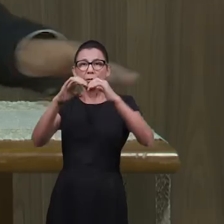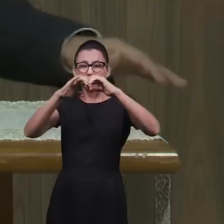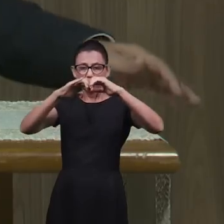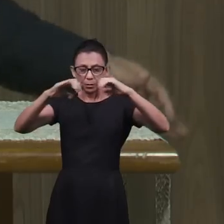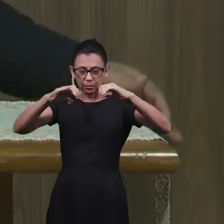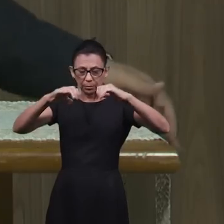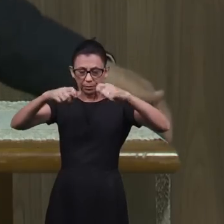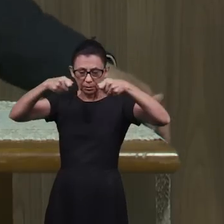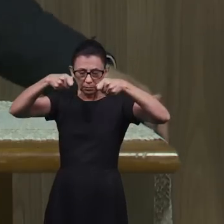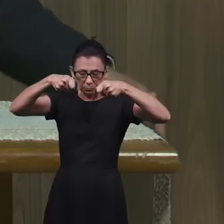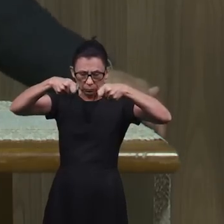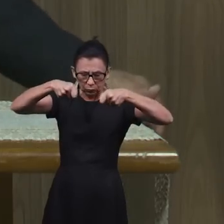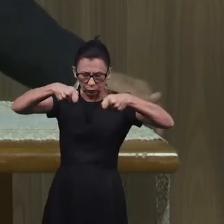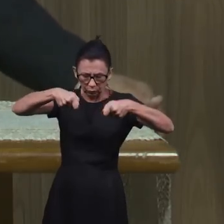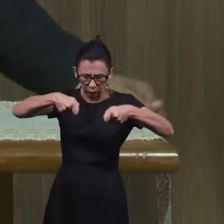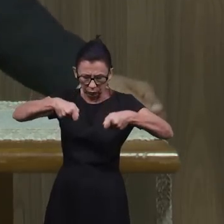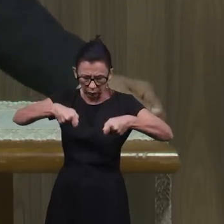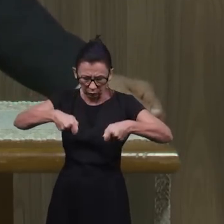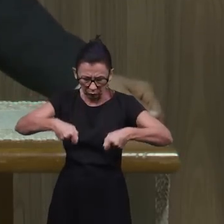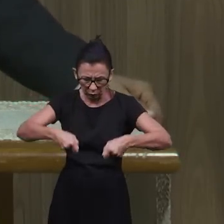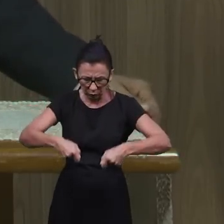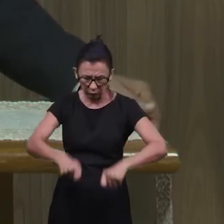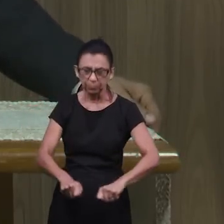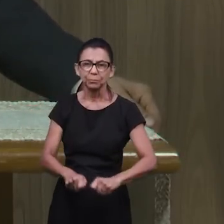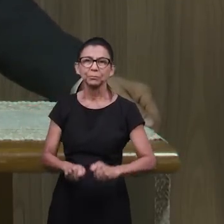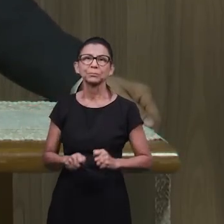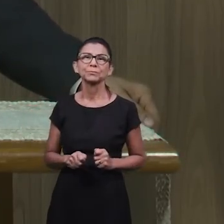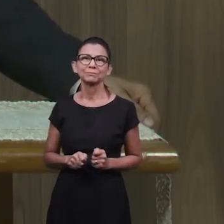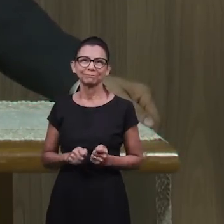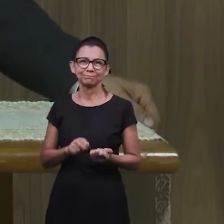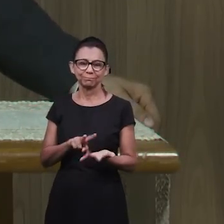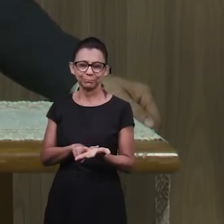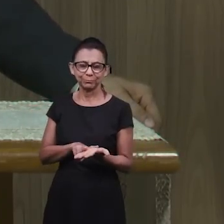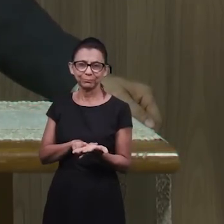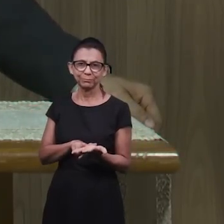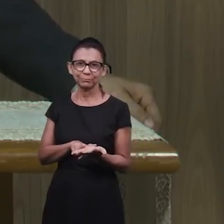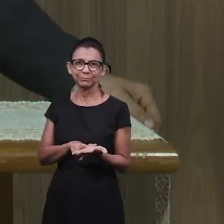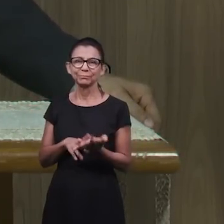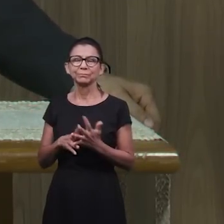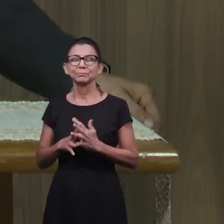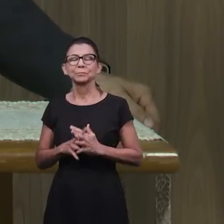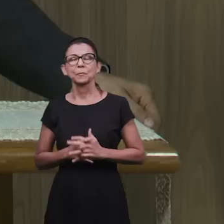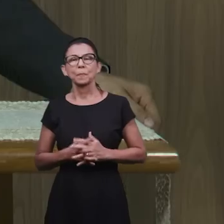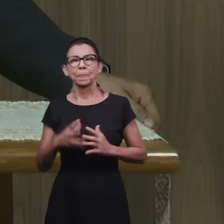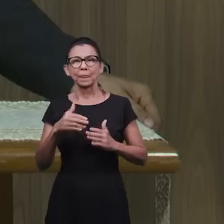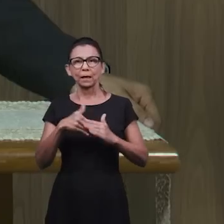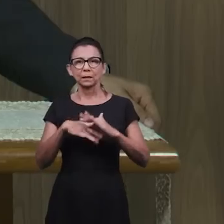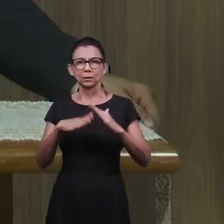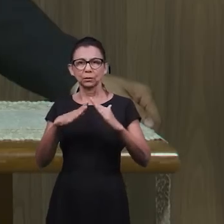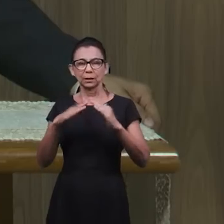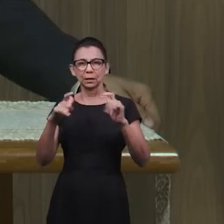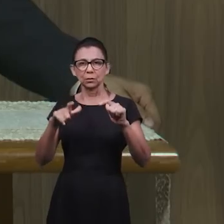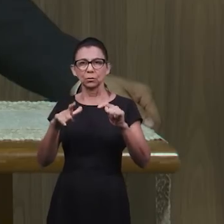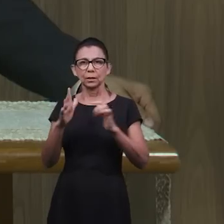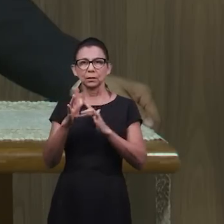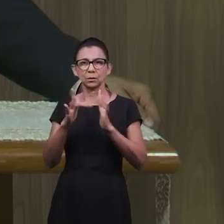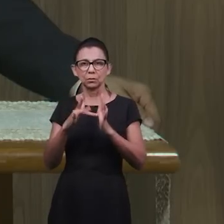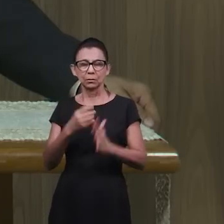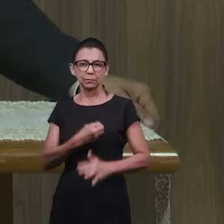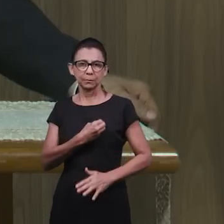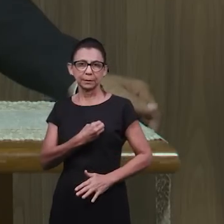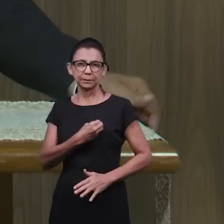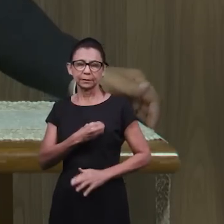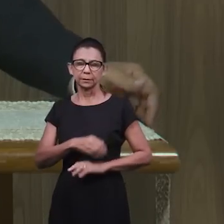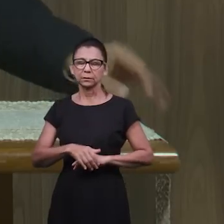aqui, nós podemos identificar algumas situações, muitas vezes, que acontecem na vida do homem, da